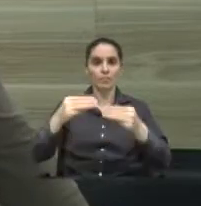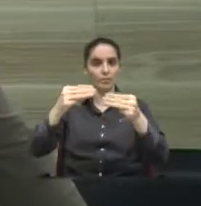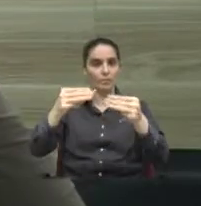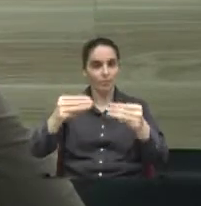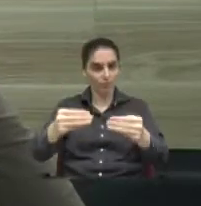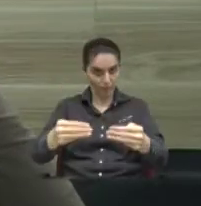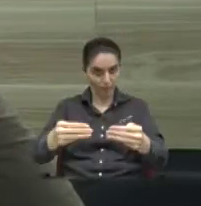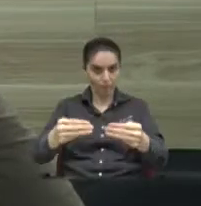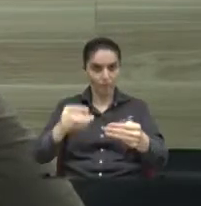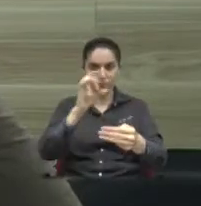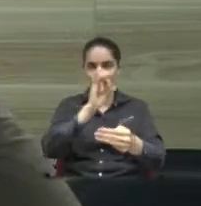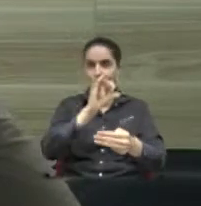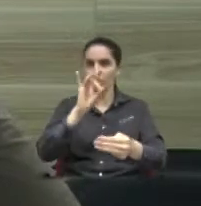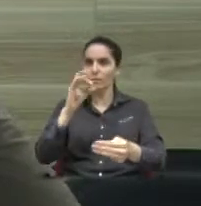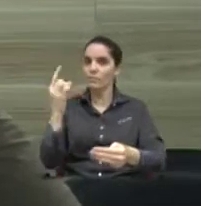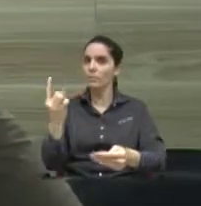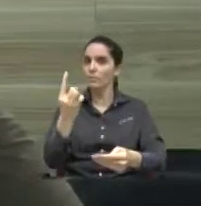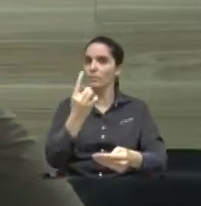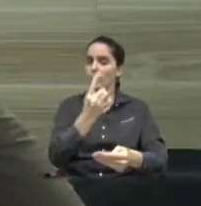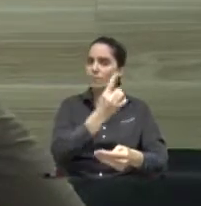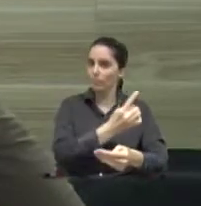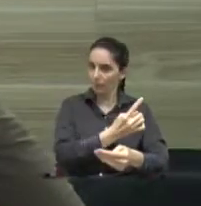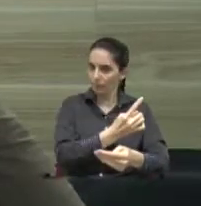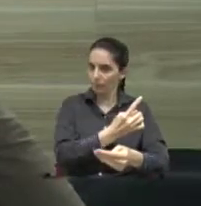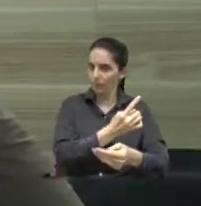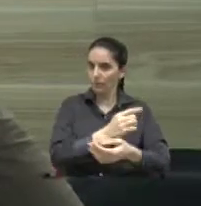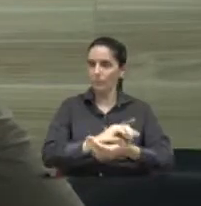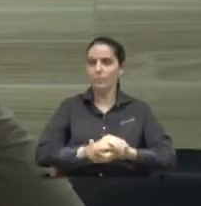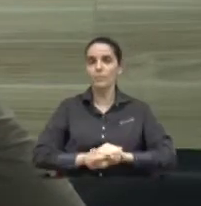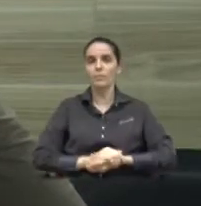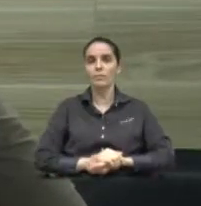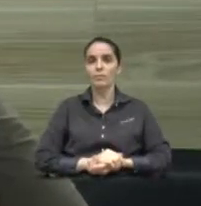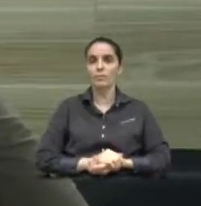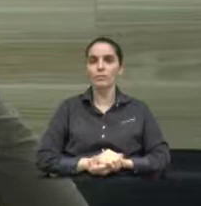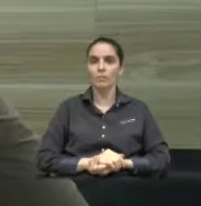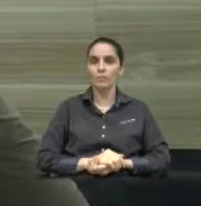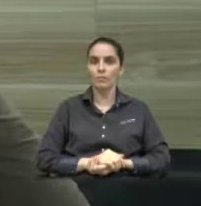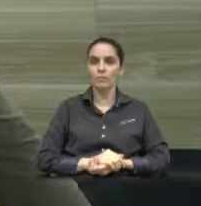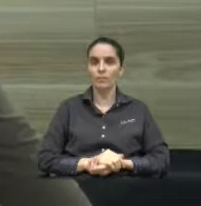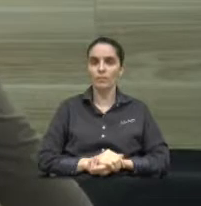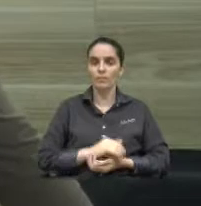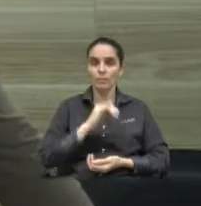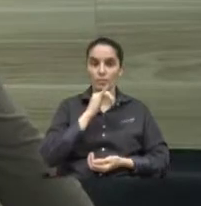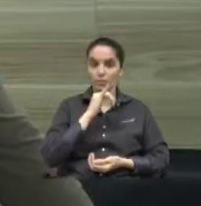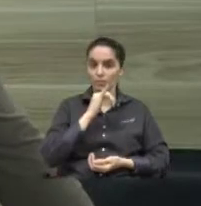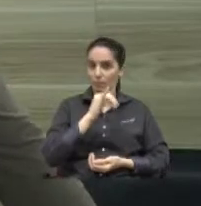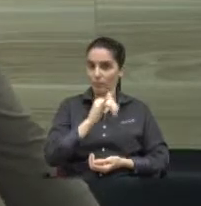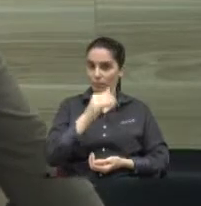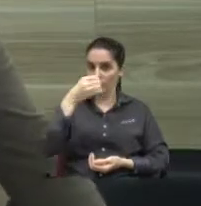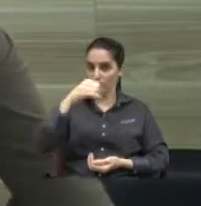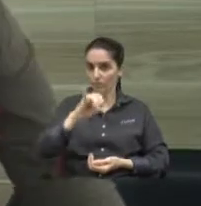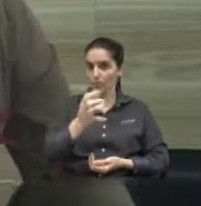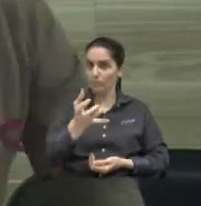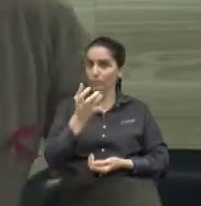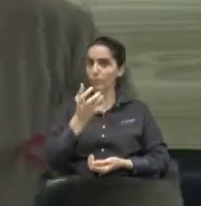onde cada um de nós, no meu ponto de vista, vai falar se quer